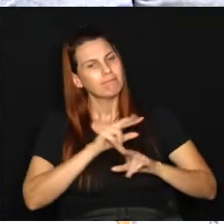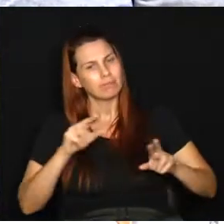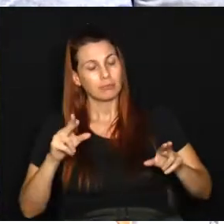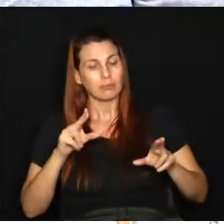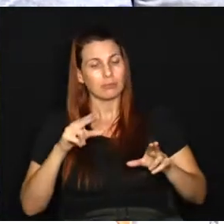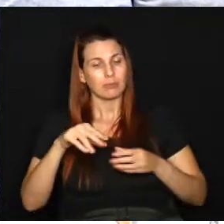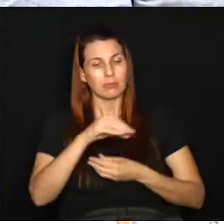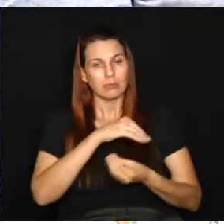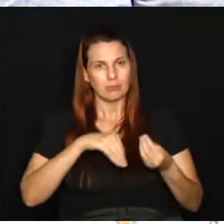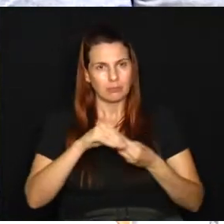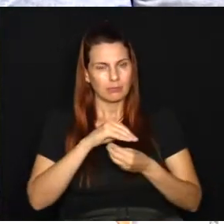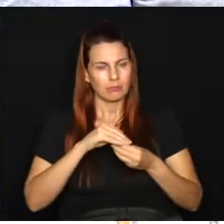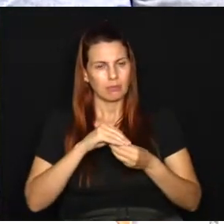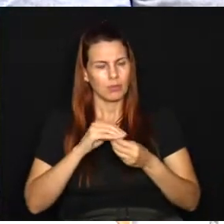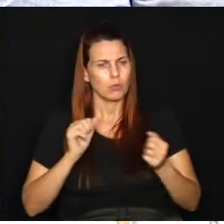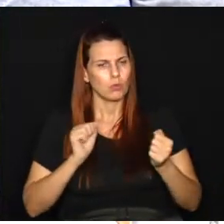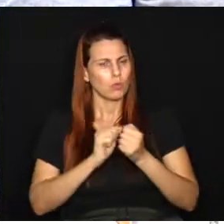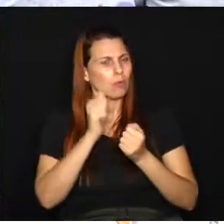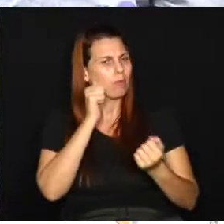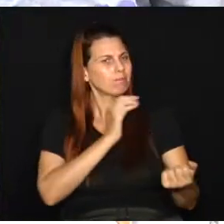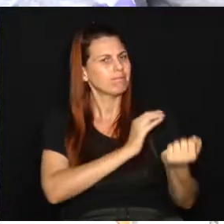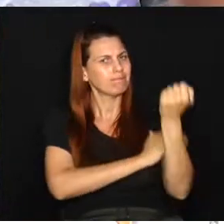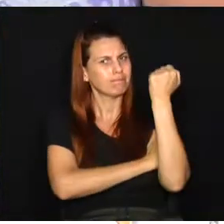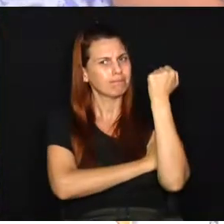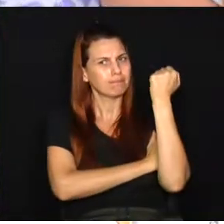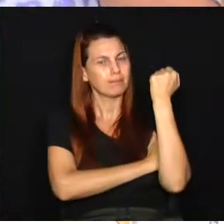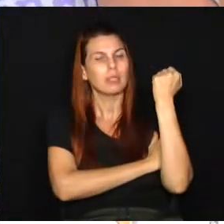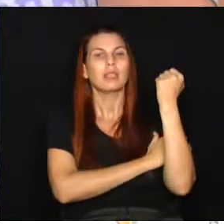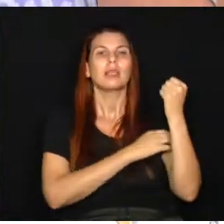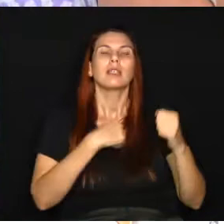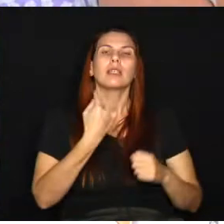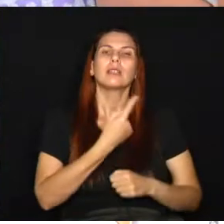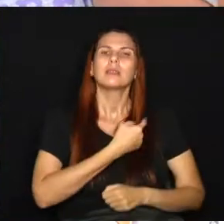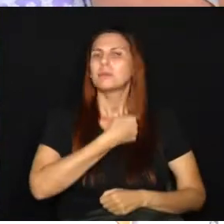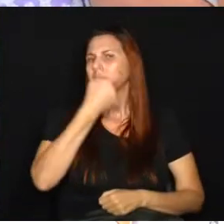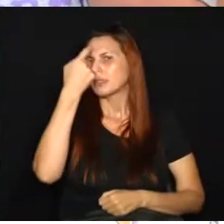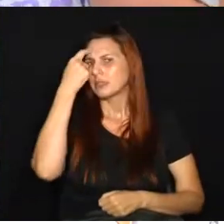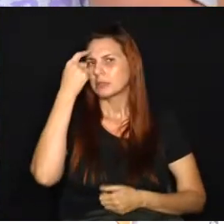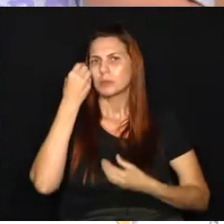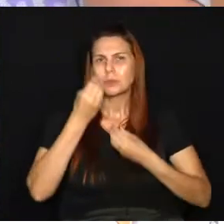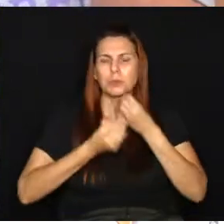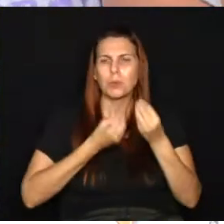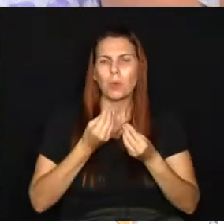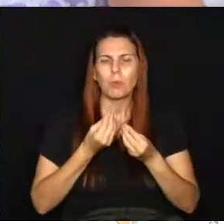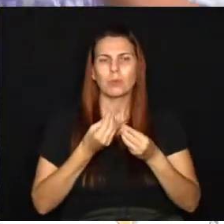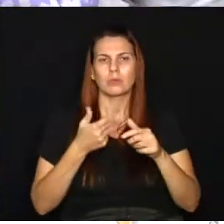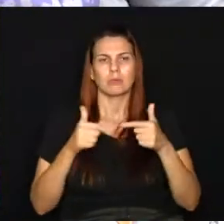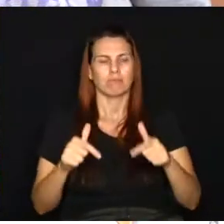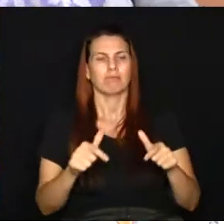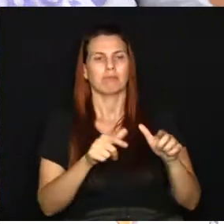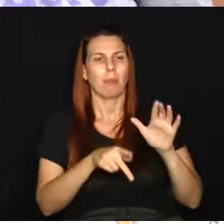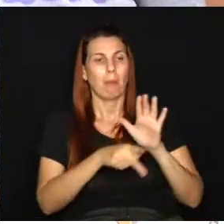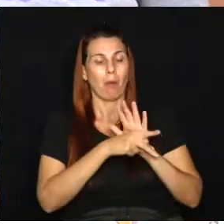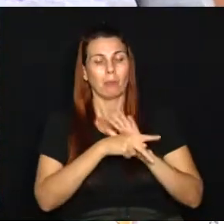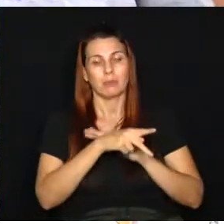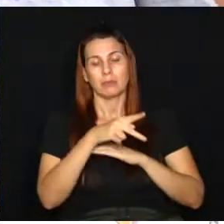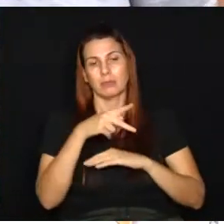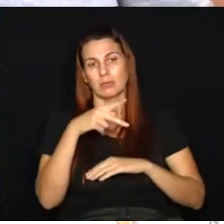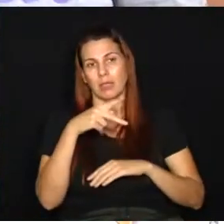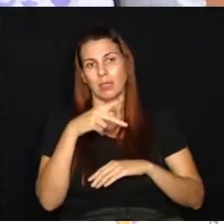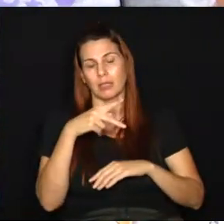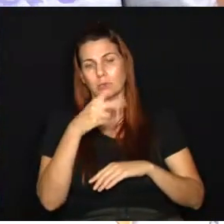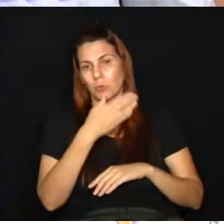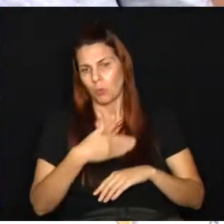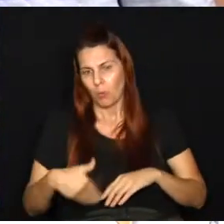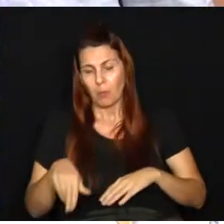nosso feminismo, e de como que a gente pensa políticas públicas para resolver a vida não só a partir